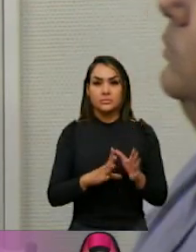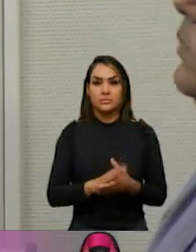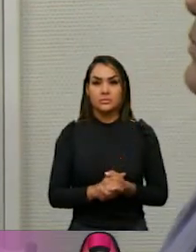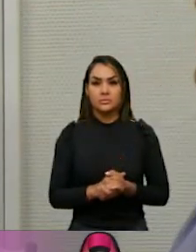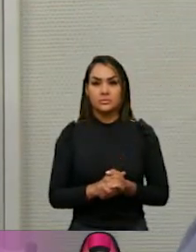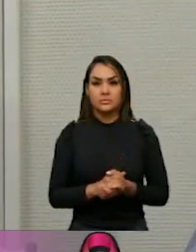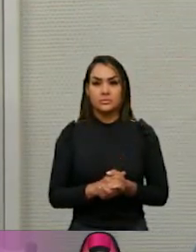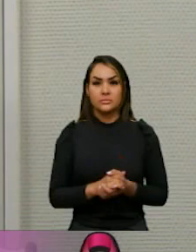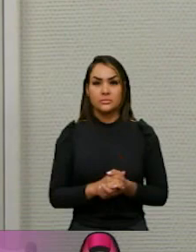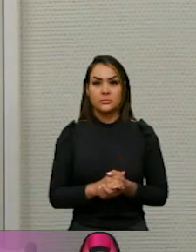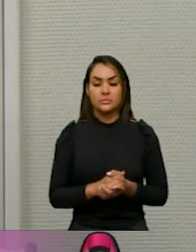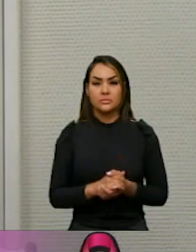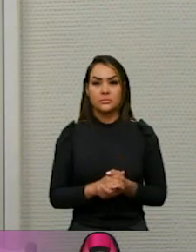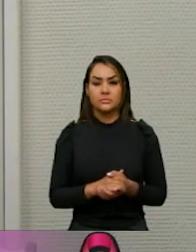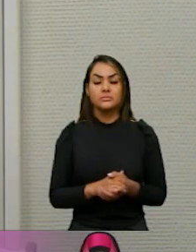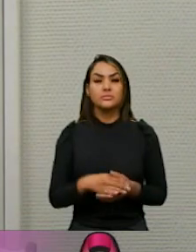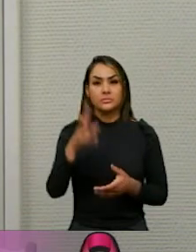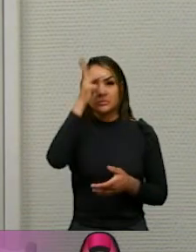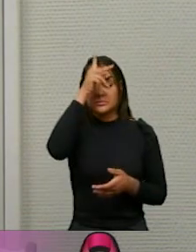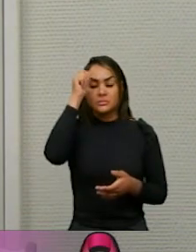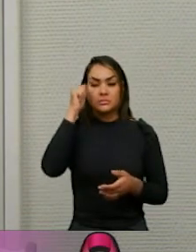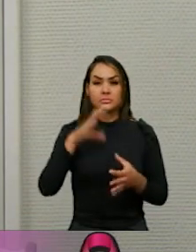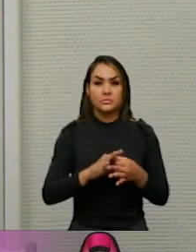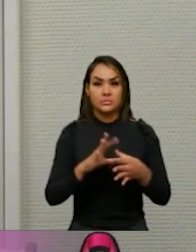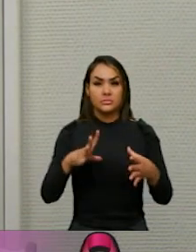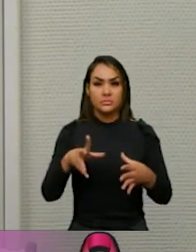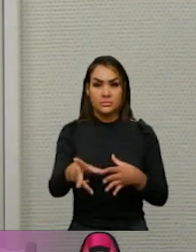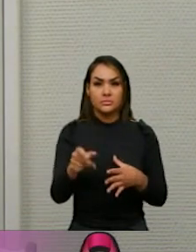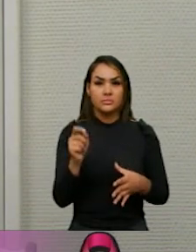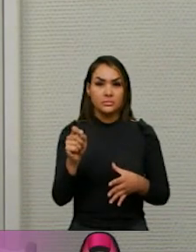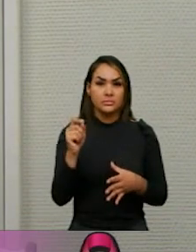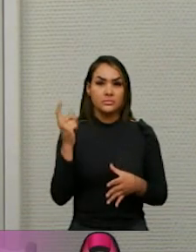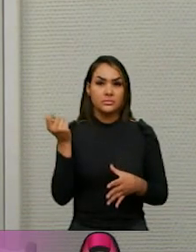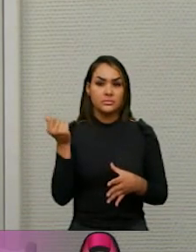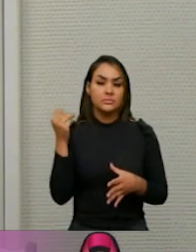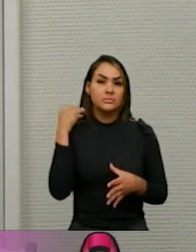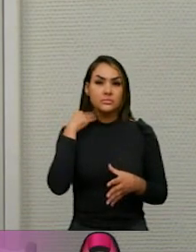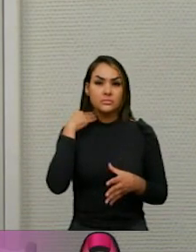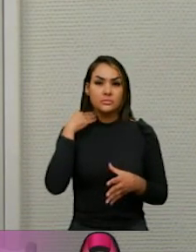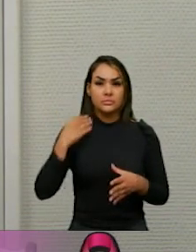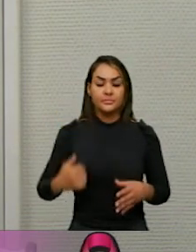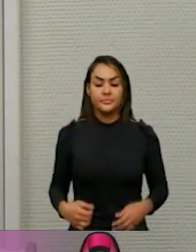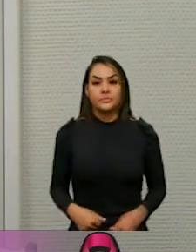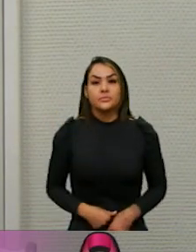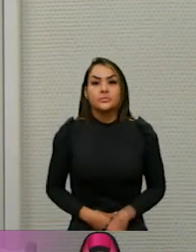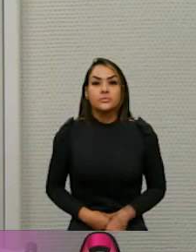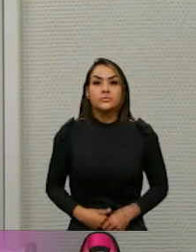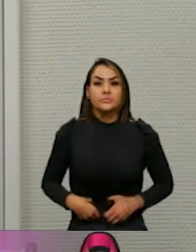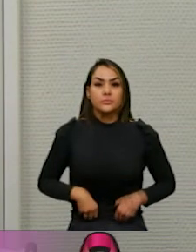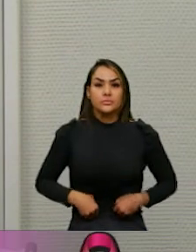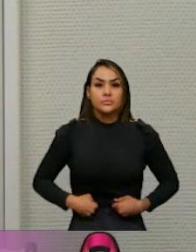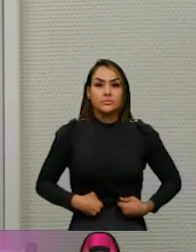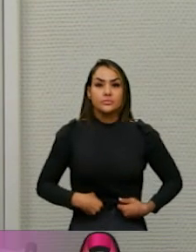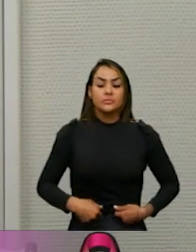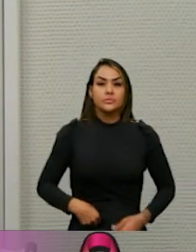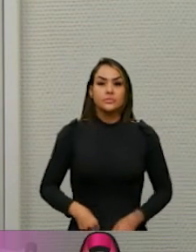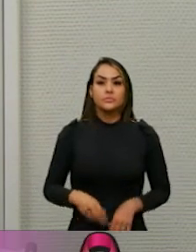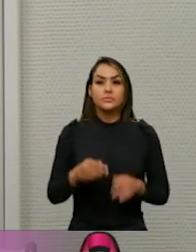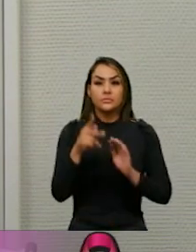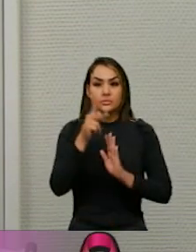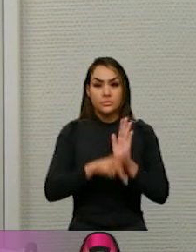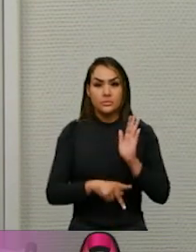para a prefeitura fazer esse empréstimo. No projeto que veio da autorização para a Caixa Econômica, estava